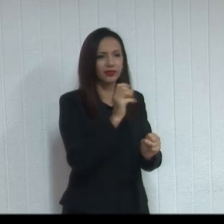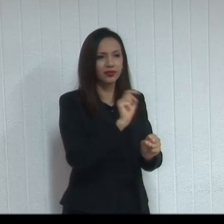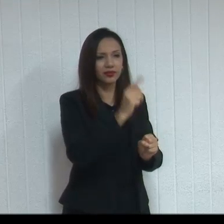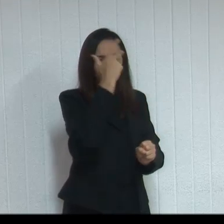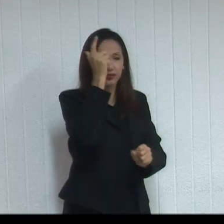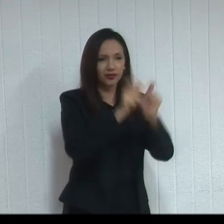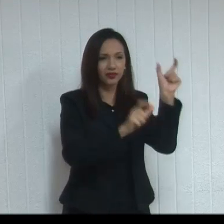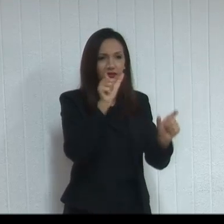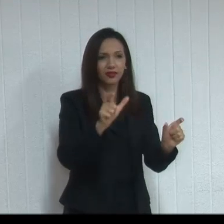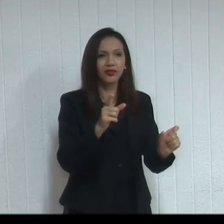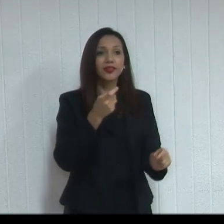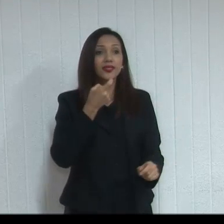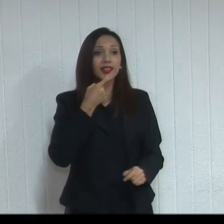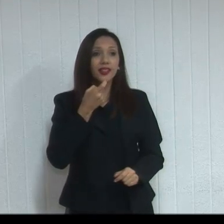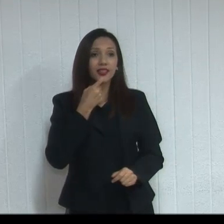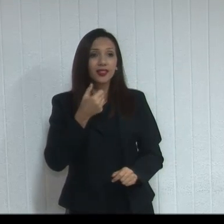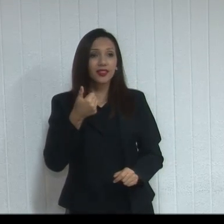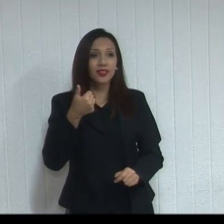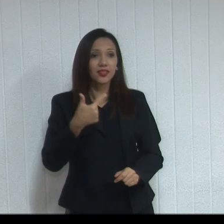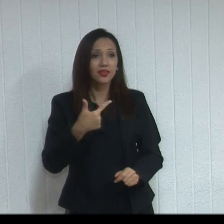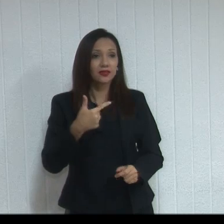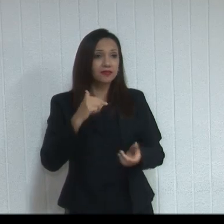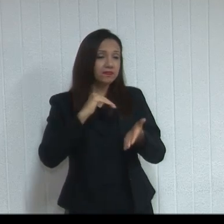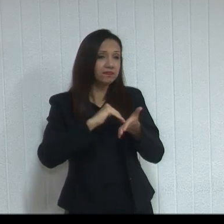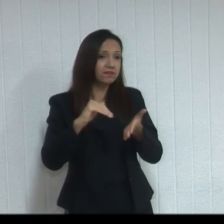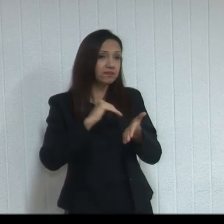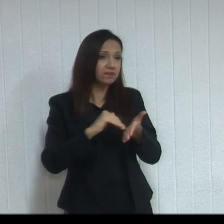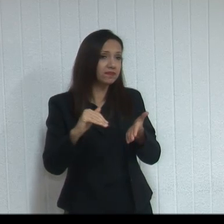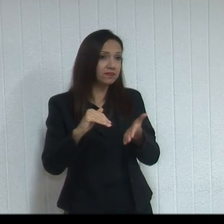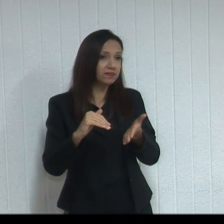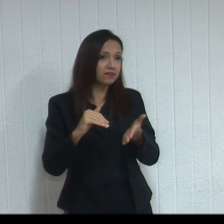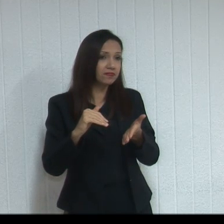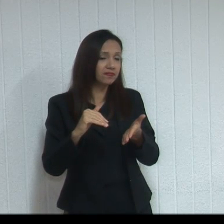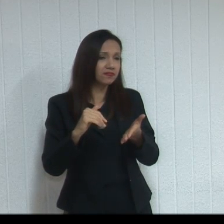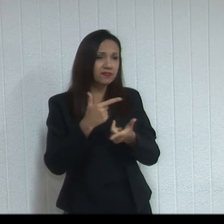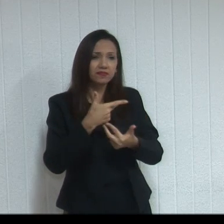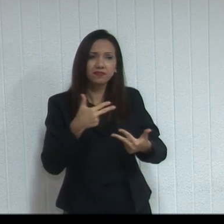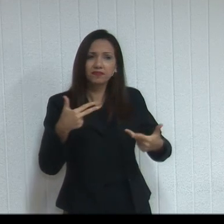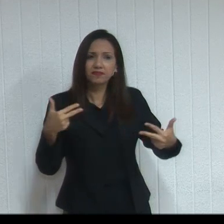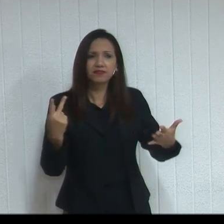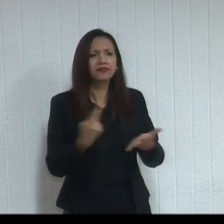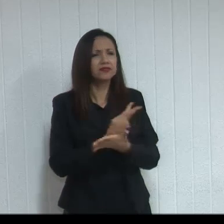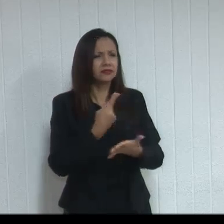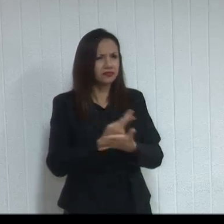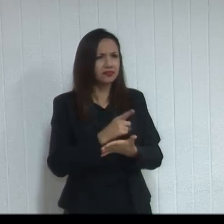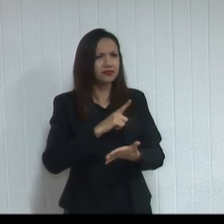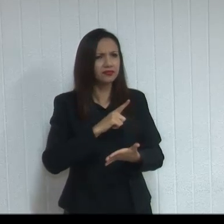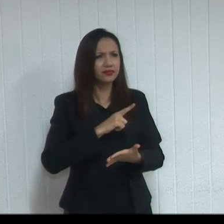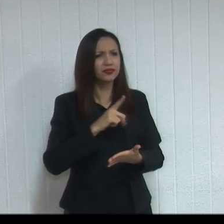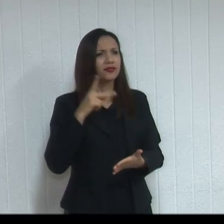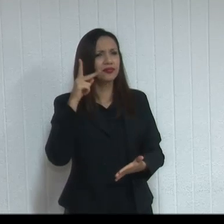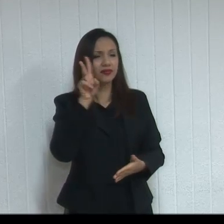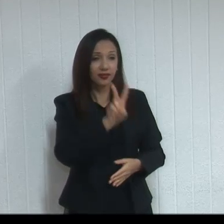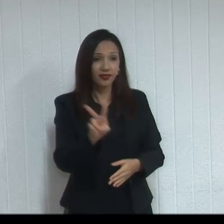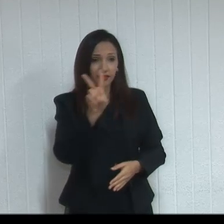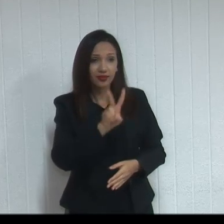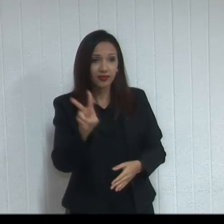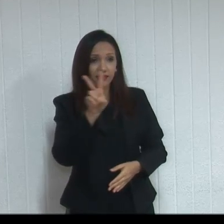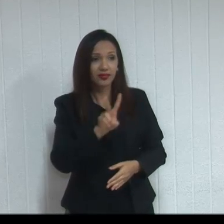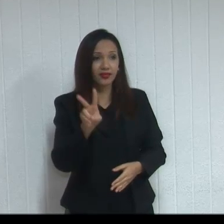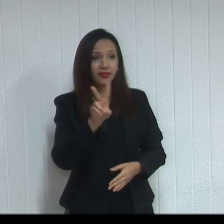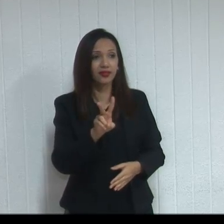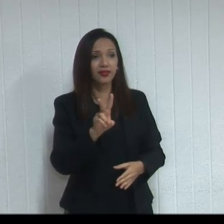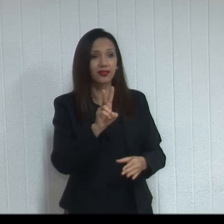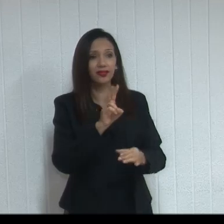pega Campinas, Campinas tem 12 secretários, alguma coisa está errada. Você pega Valinhos, Itatiba,